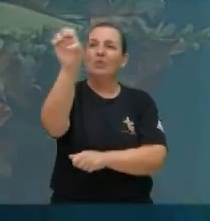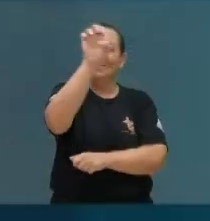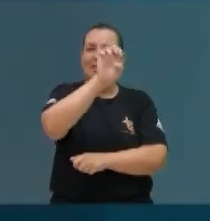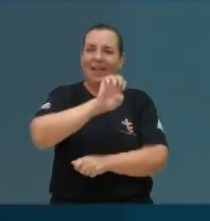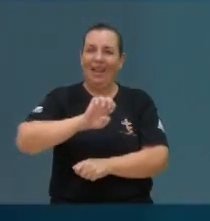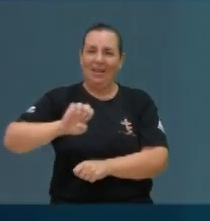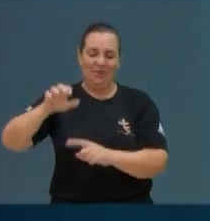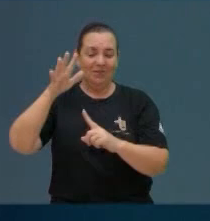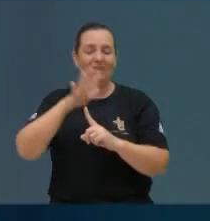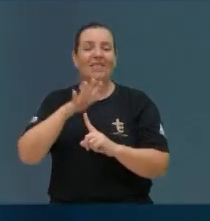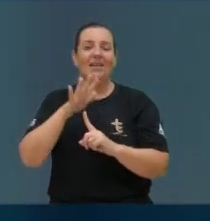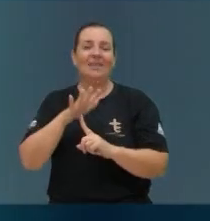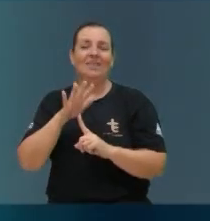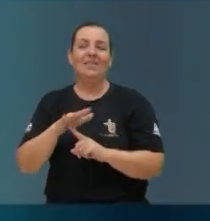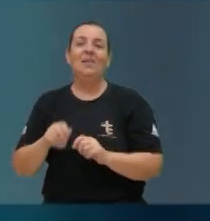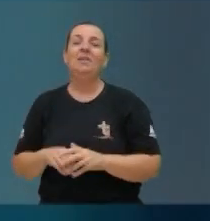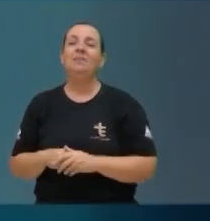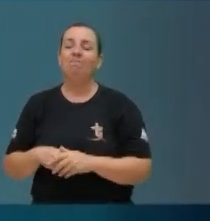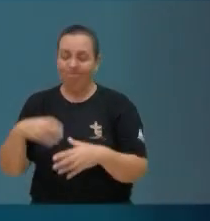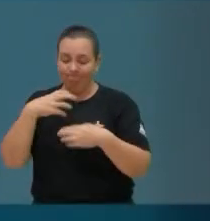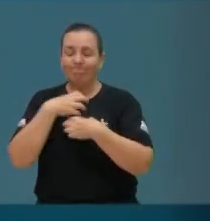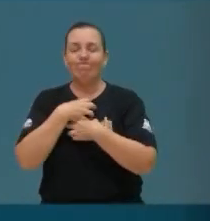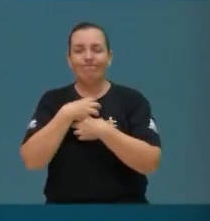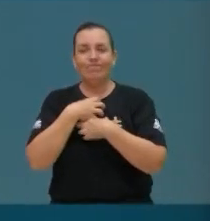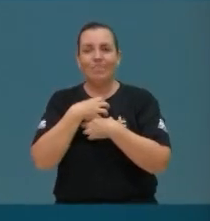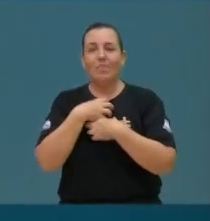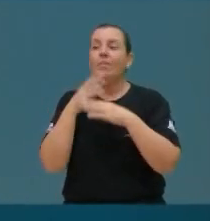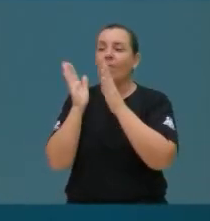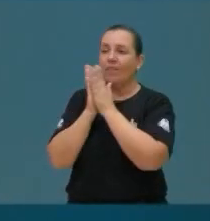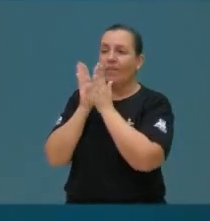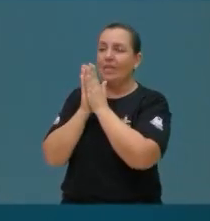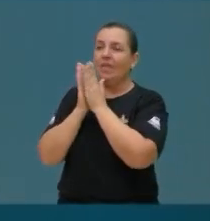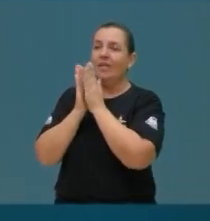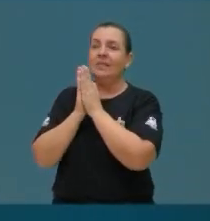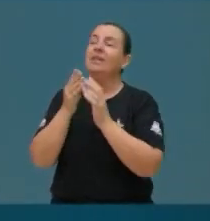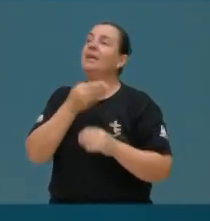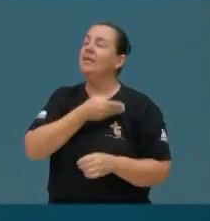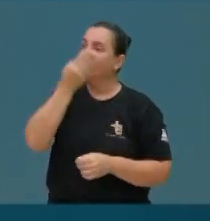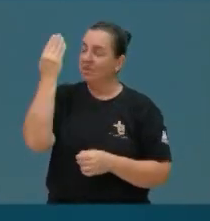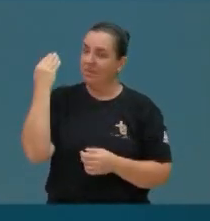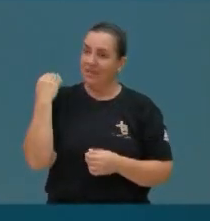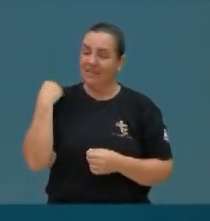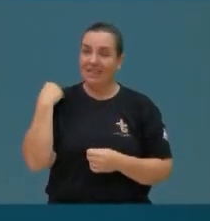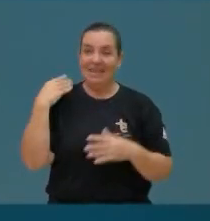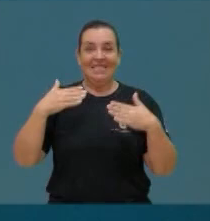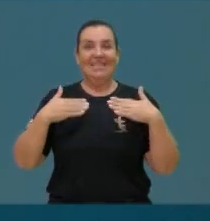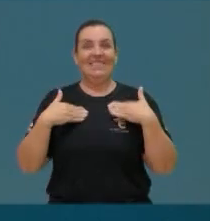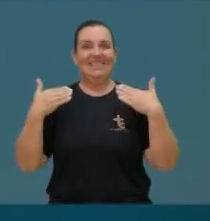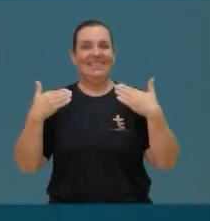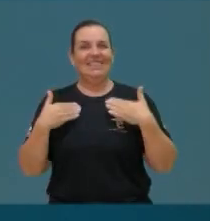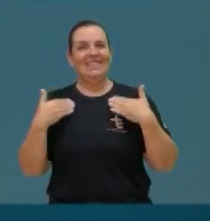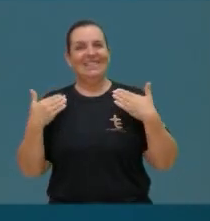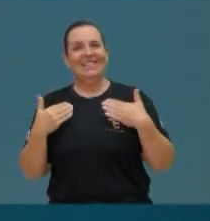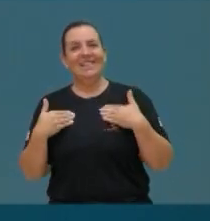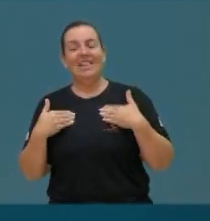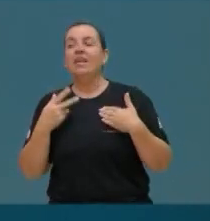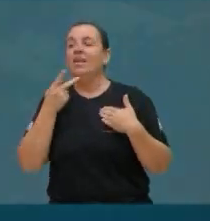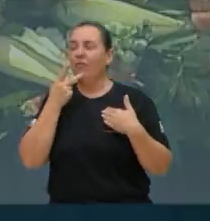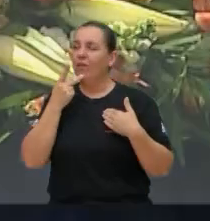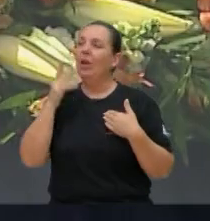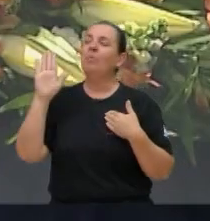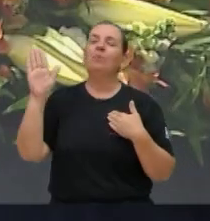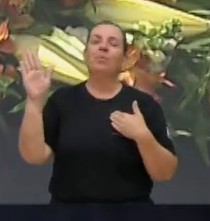Paraná. E eu senti naquela oração que Nossa Senhora se alegrou e falou: venha, meu